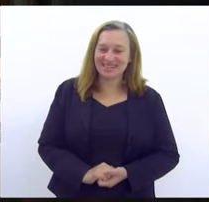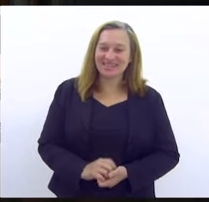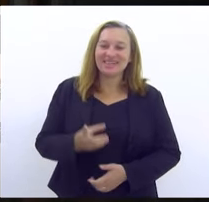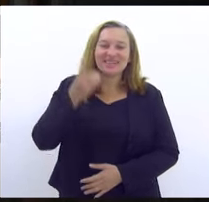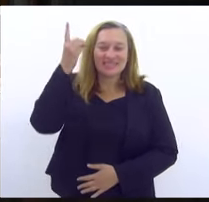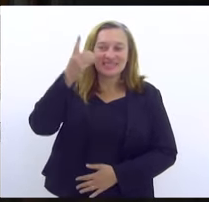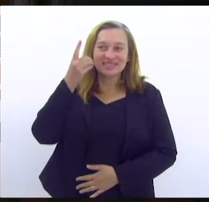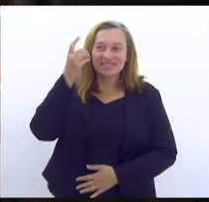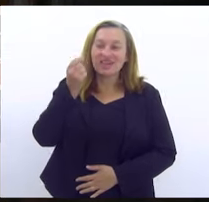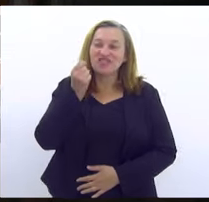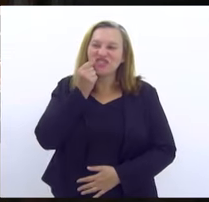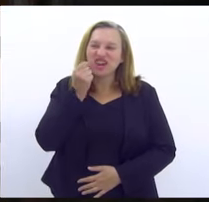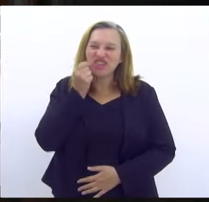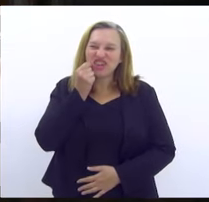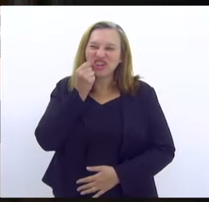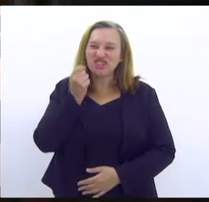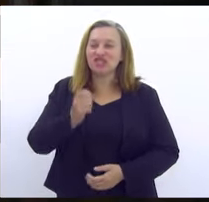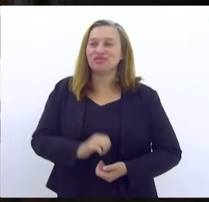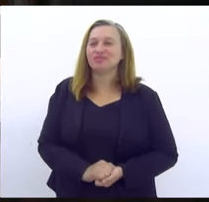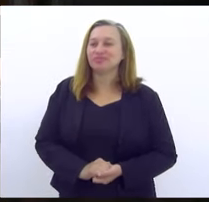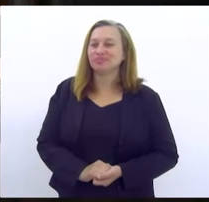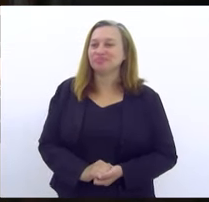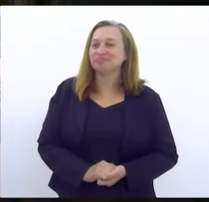deputado Ratinho,